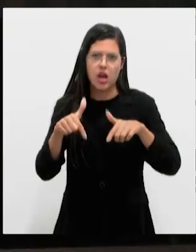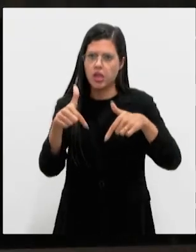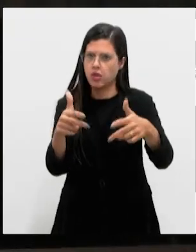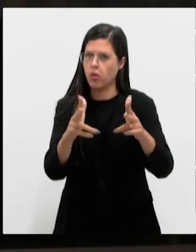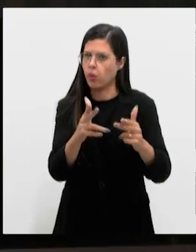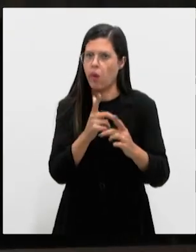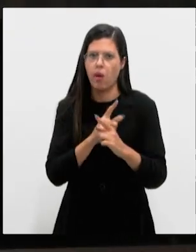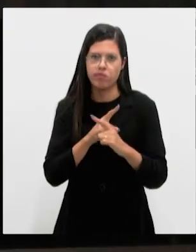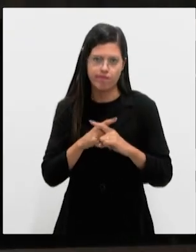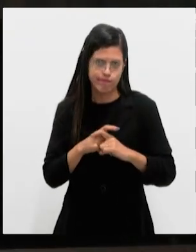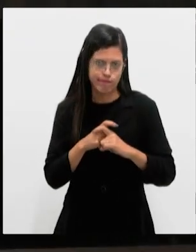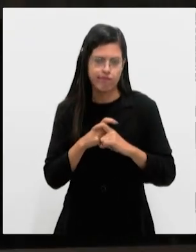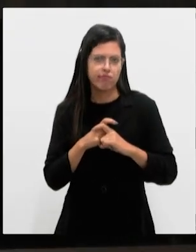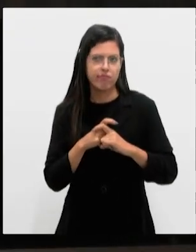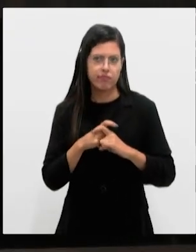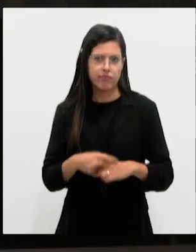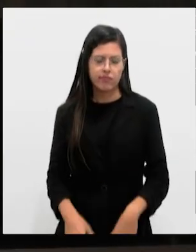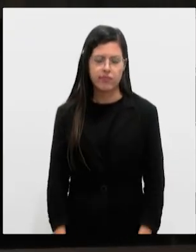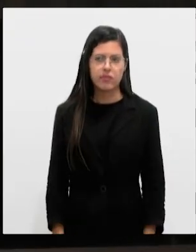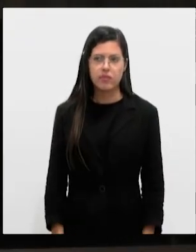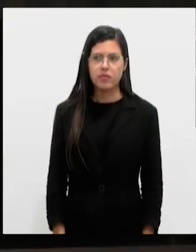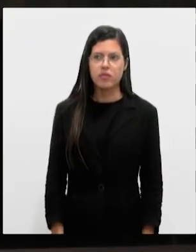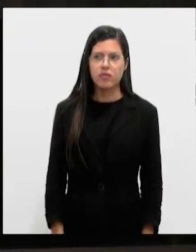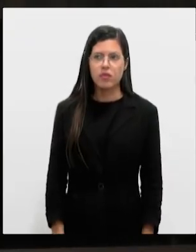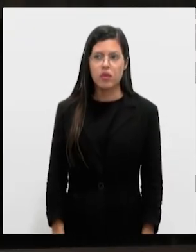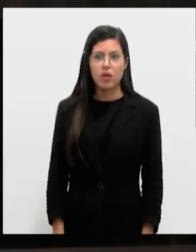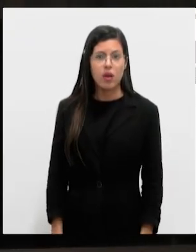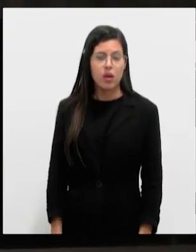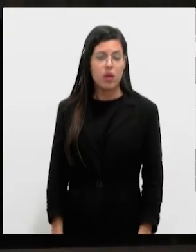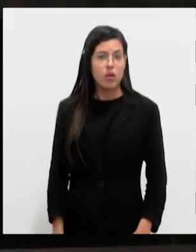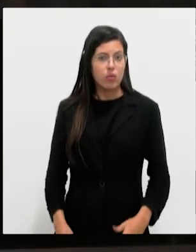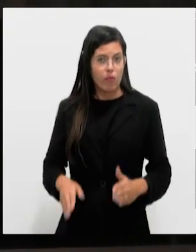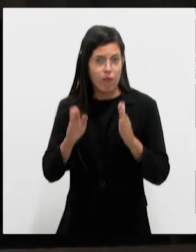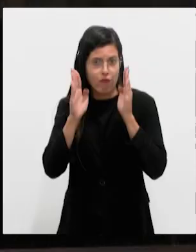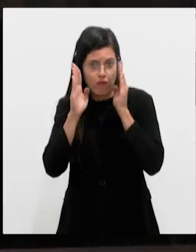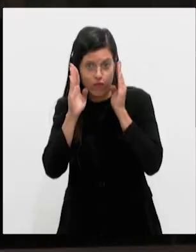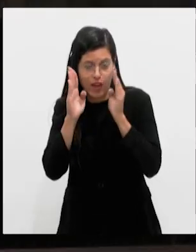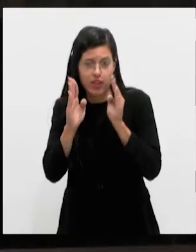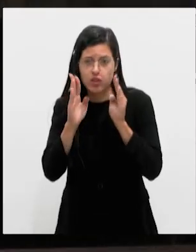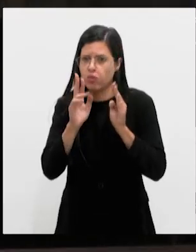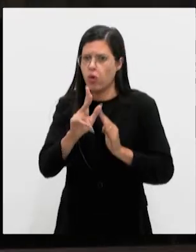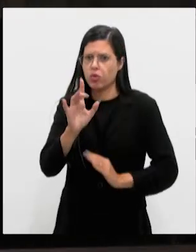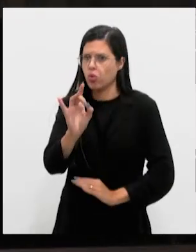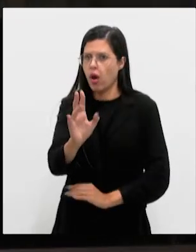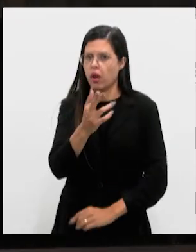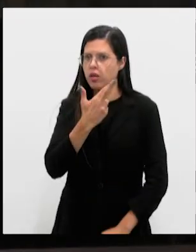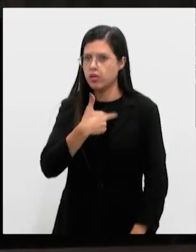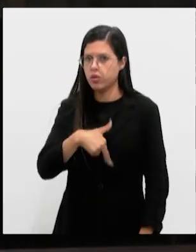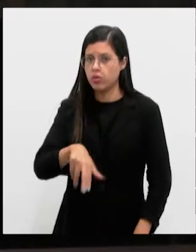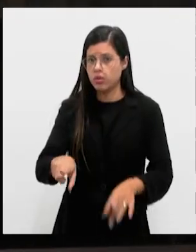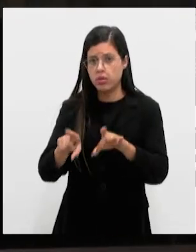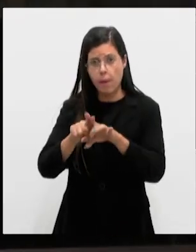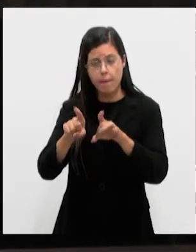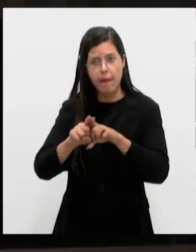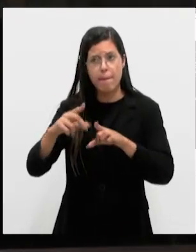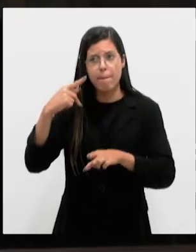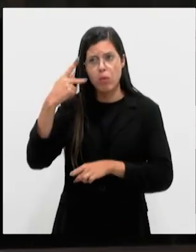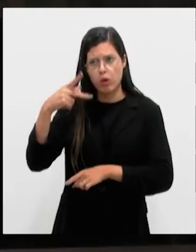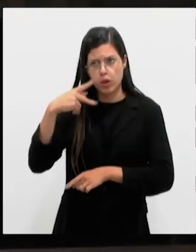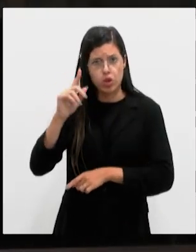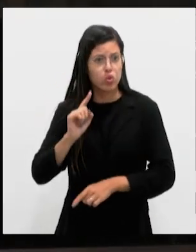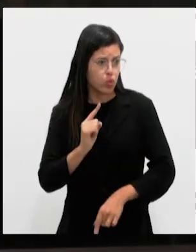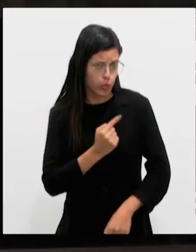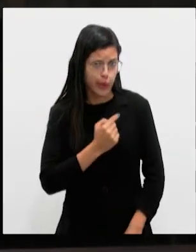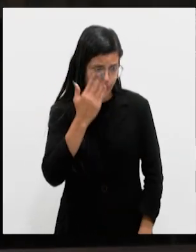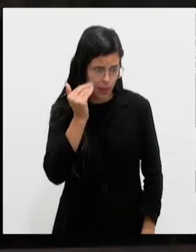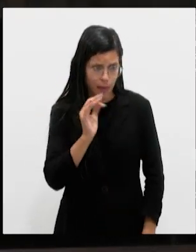Só o fanatismo. E o fanatismo, ele não é apenas religioso, ele também é político, e a gente sabe disso, né,